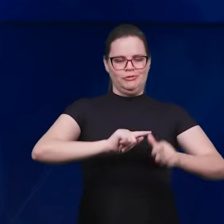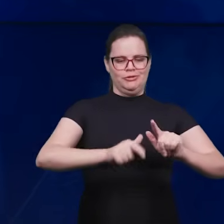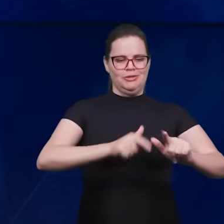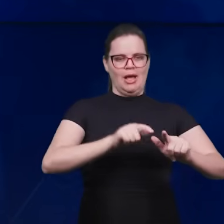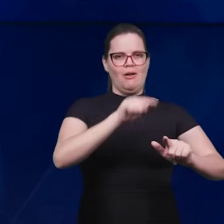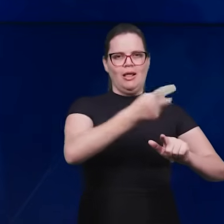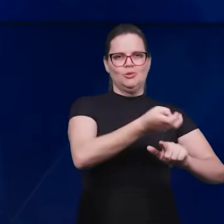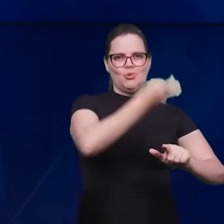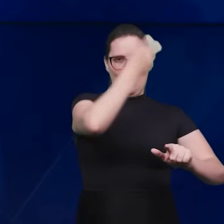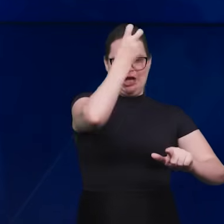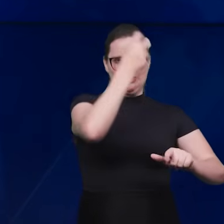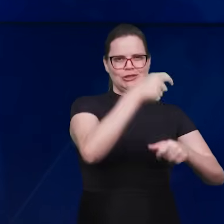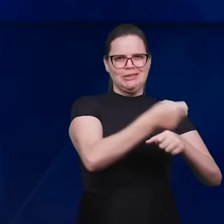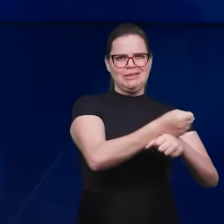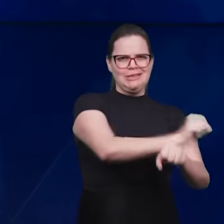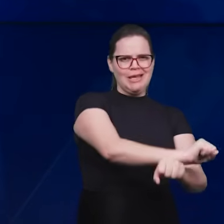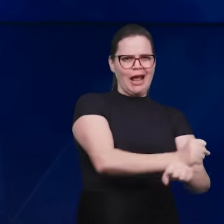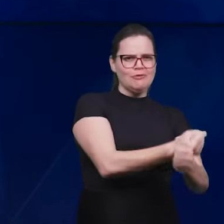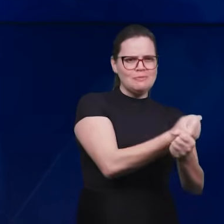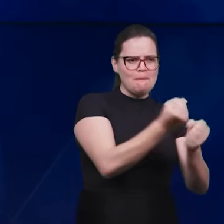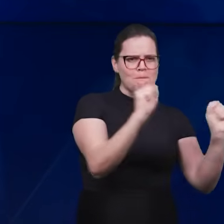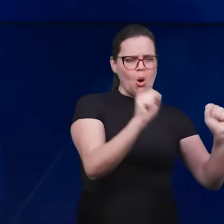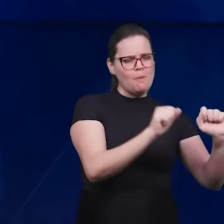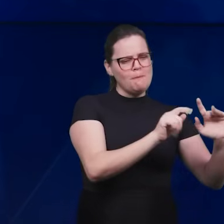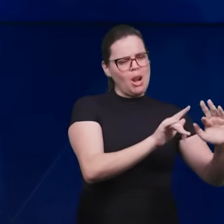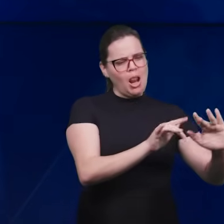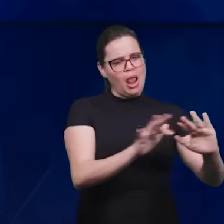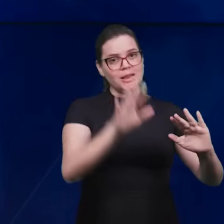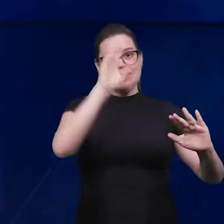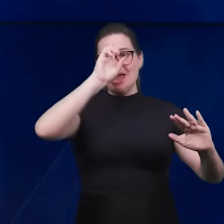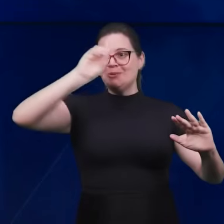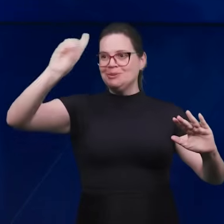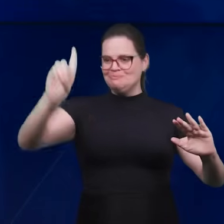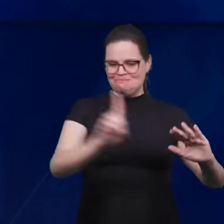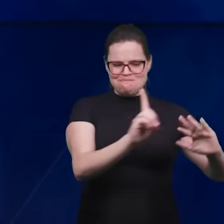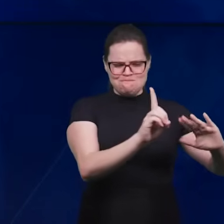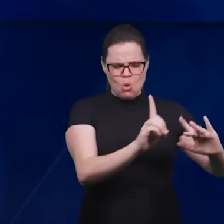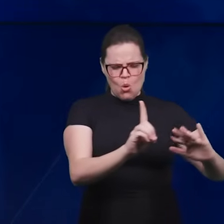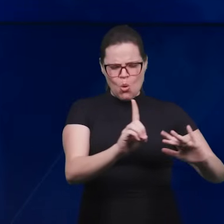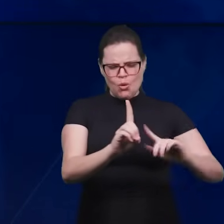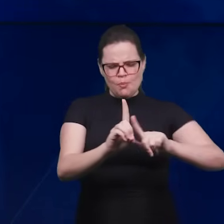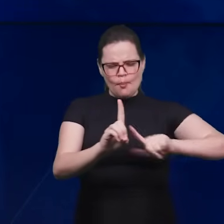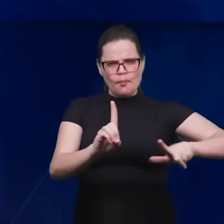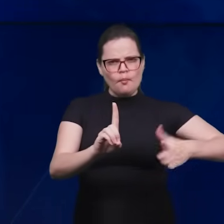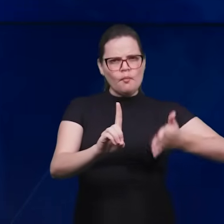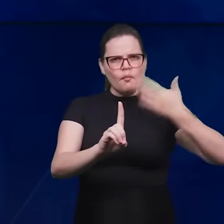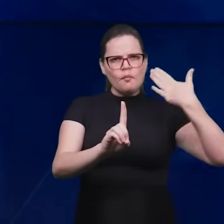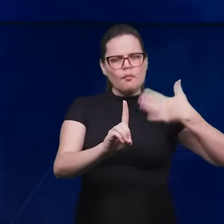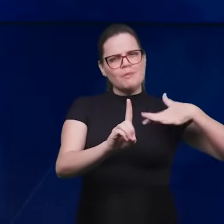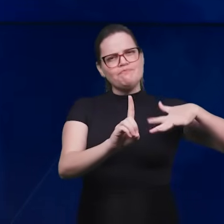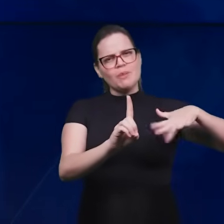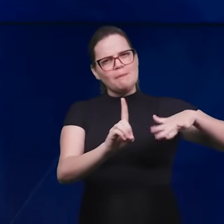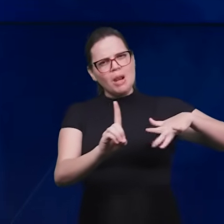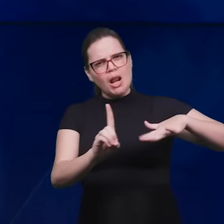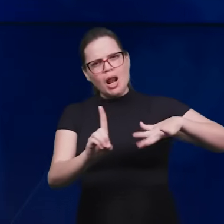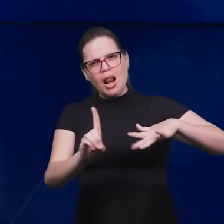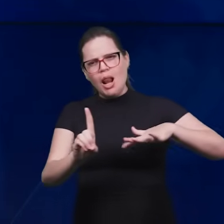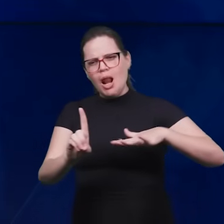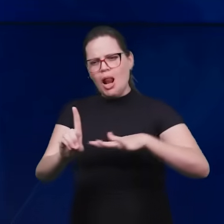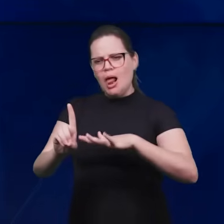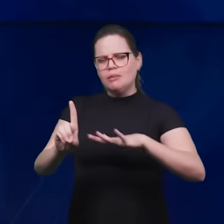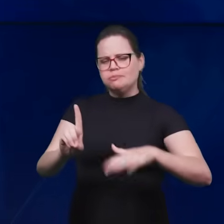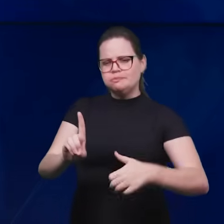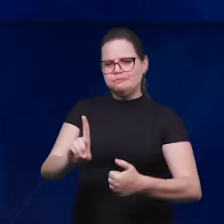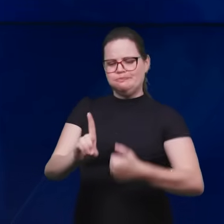Senhor tirou Israel do Egito e o conduziu pelo deserto, mostrando que sempre a